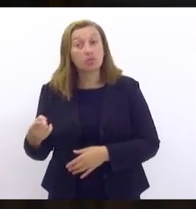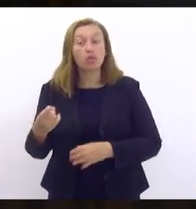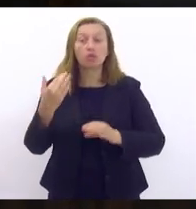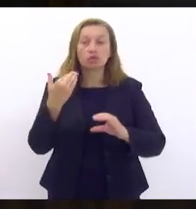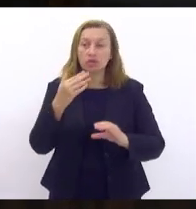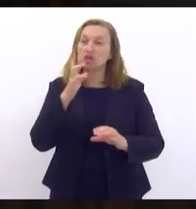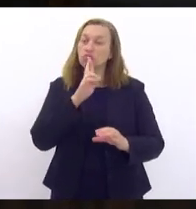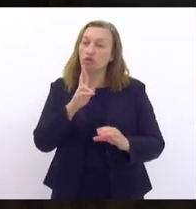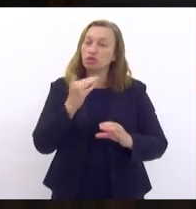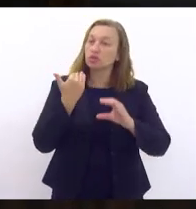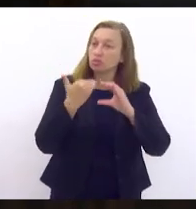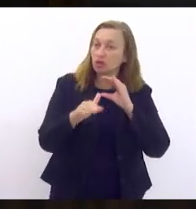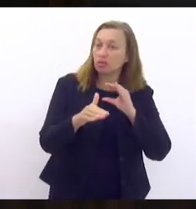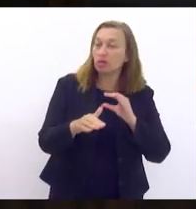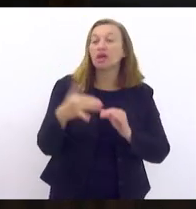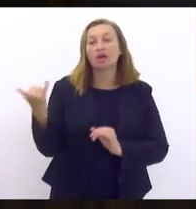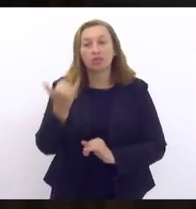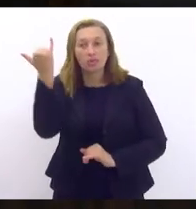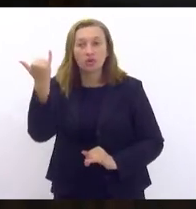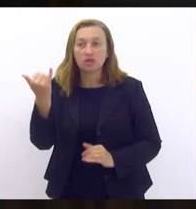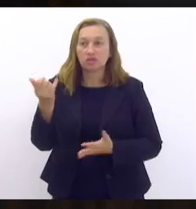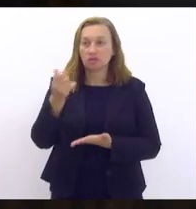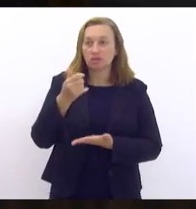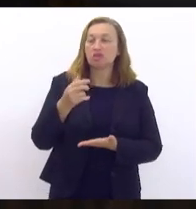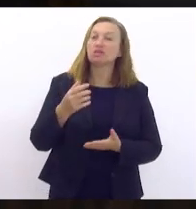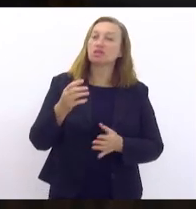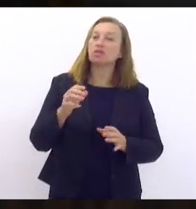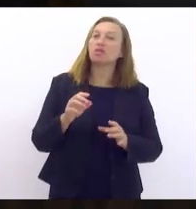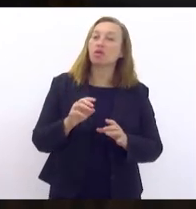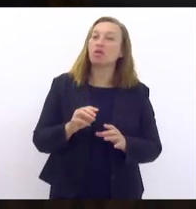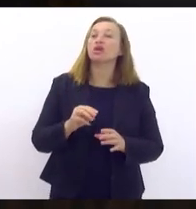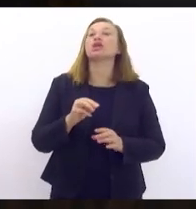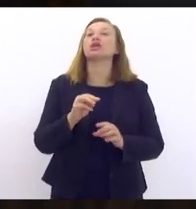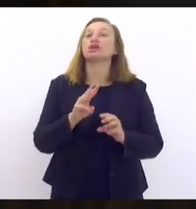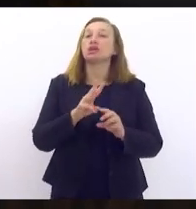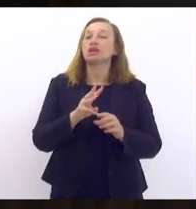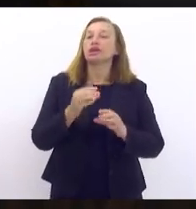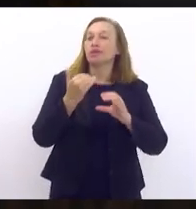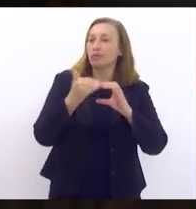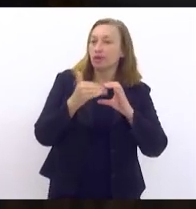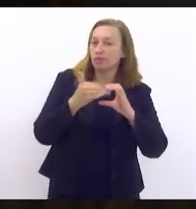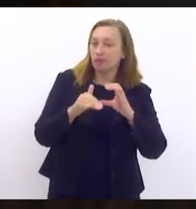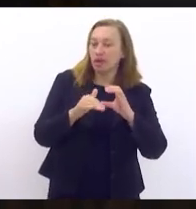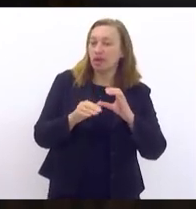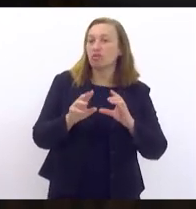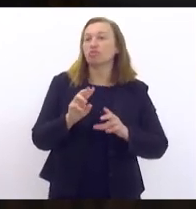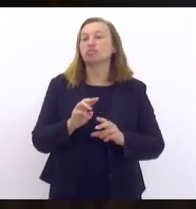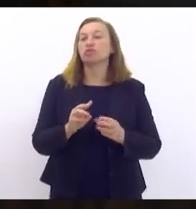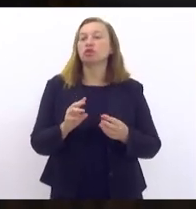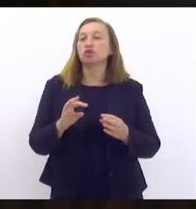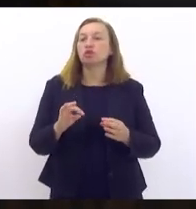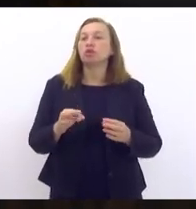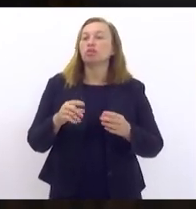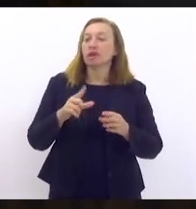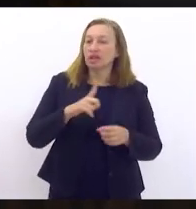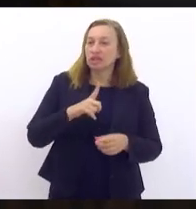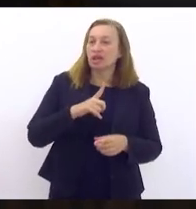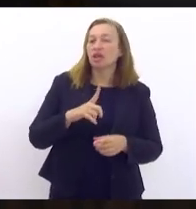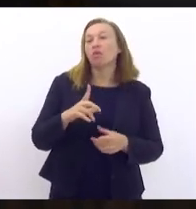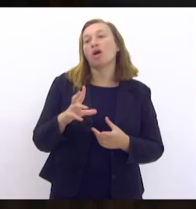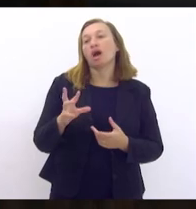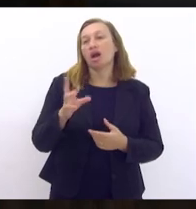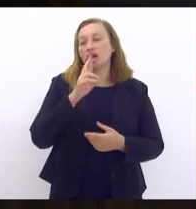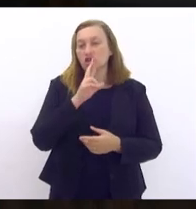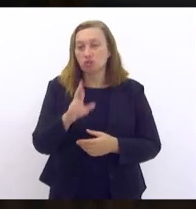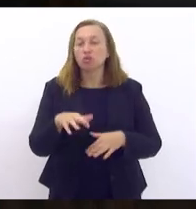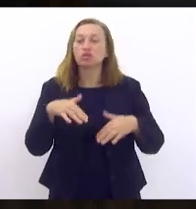e-mail então é importante que vocês coloquem um e-mail para que vocês aquelas que não forem respondidas vocês tenham a resposta Aí